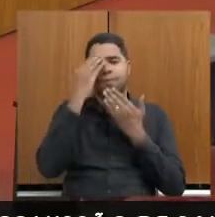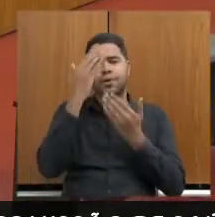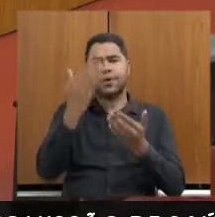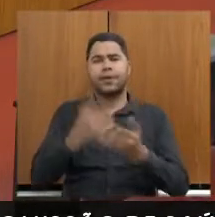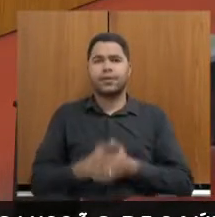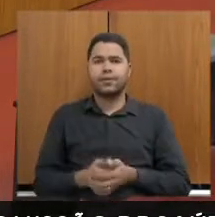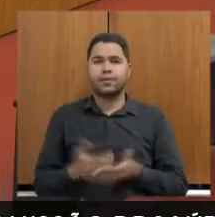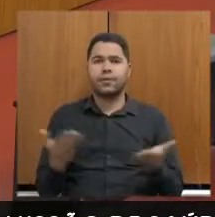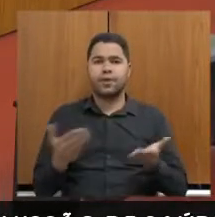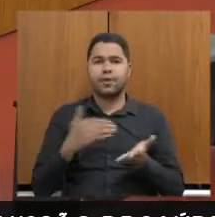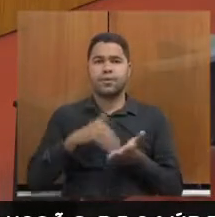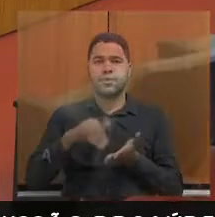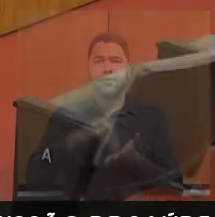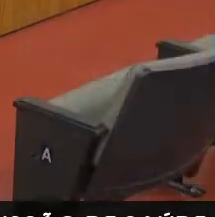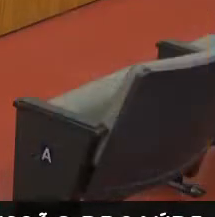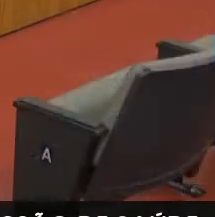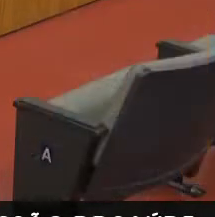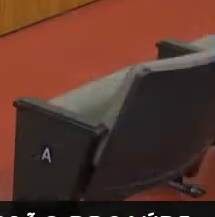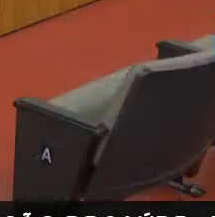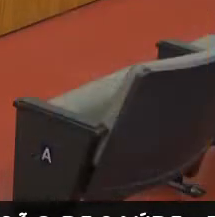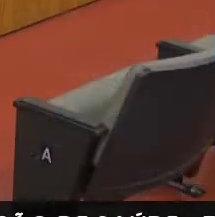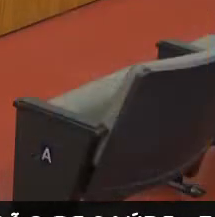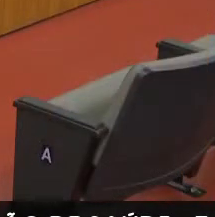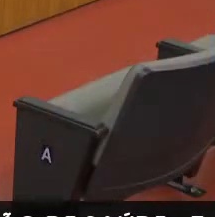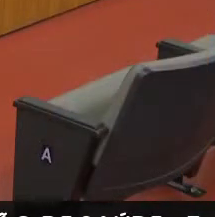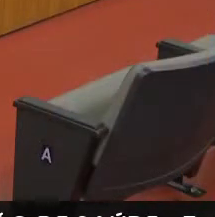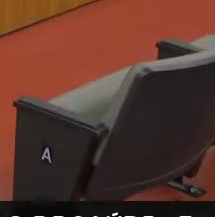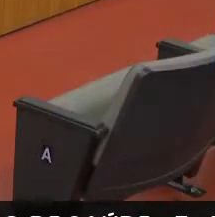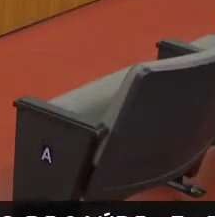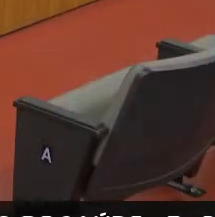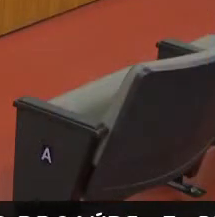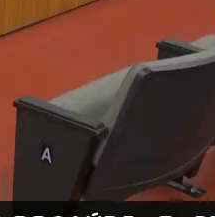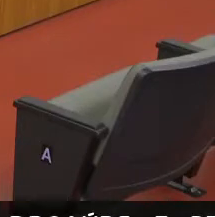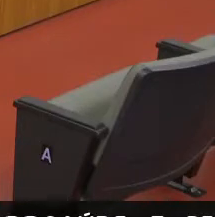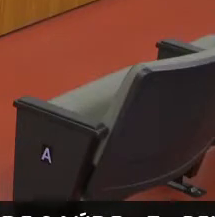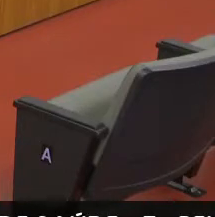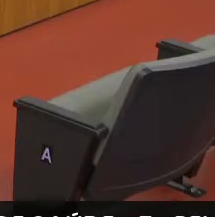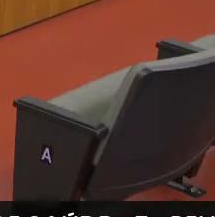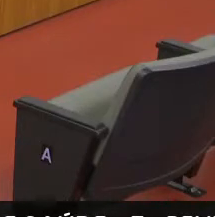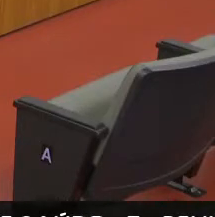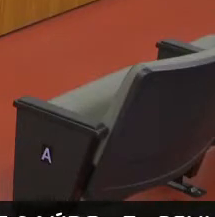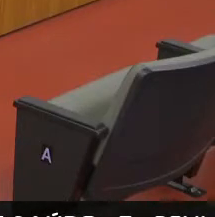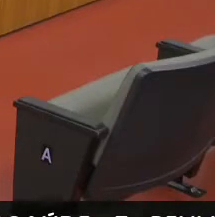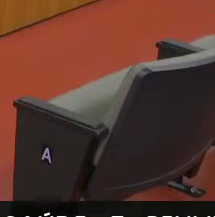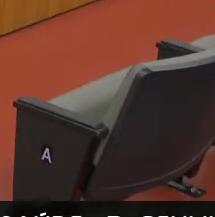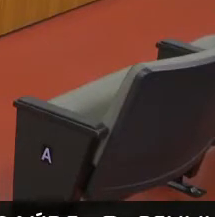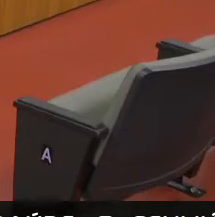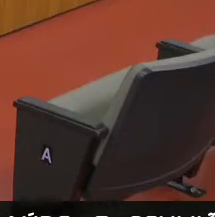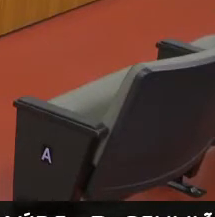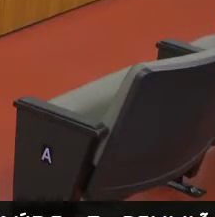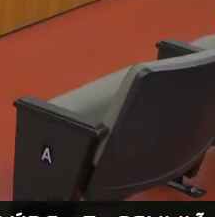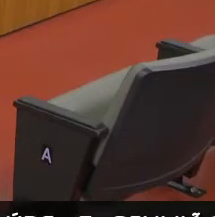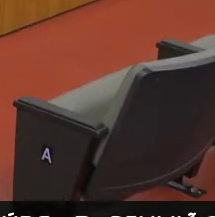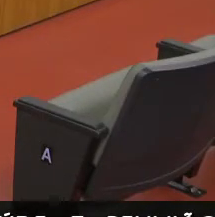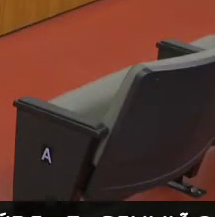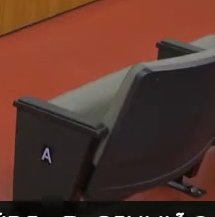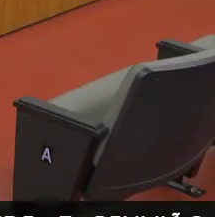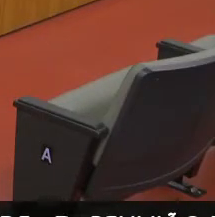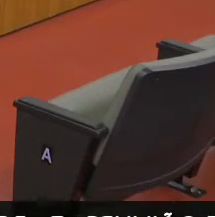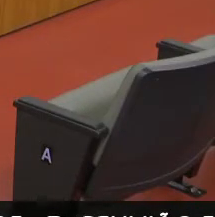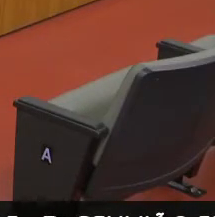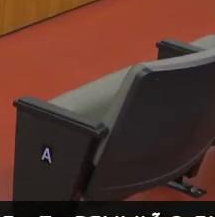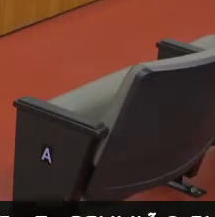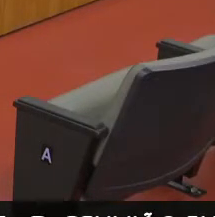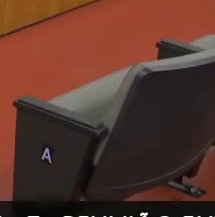com a palavra o secretário do autor Fábio tá lá empregado vou tentar me programar para lá em Minas